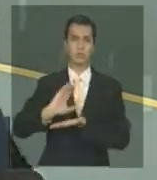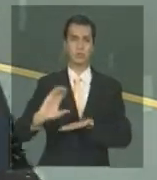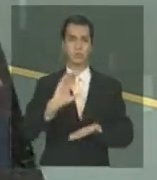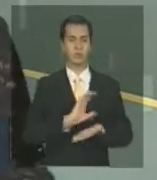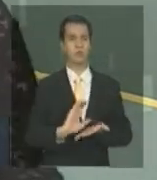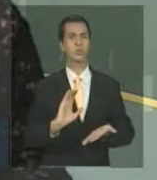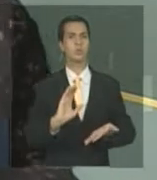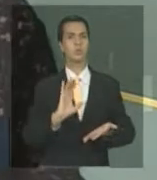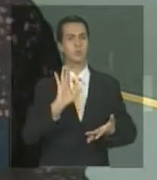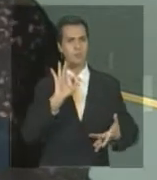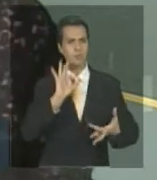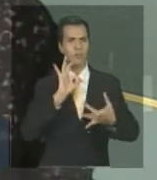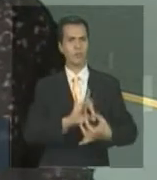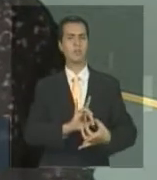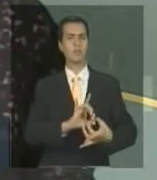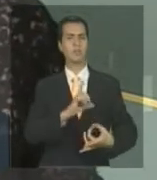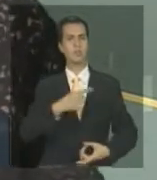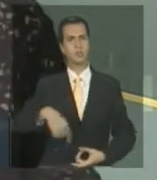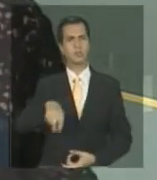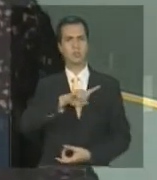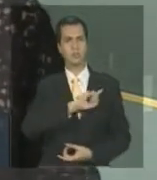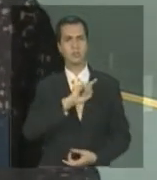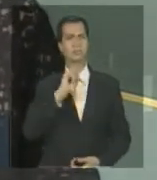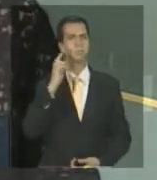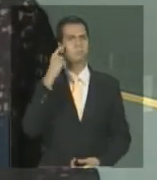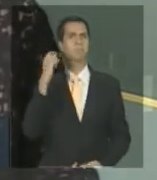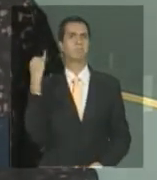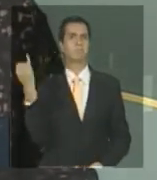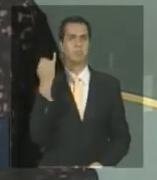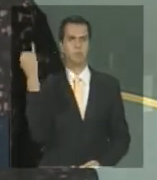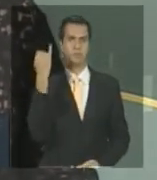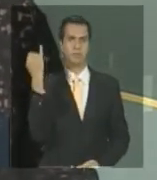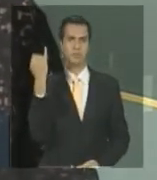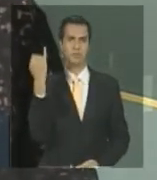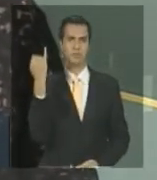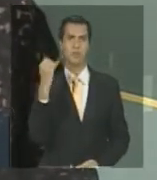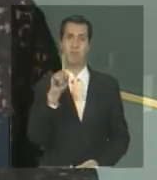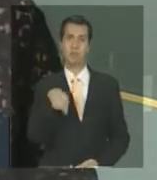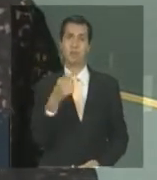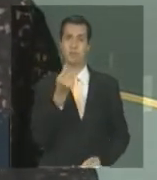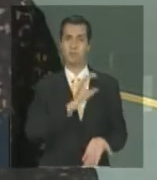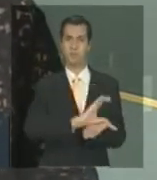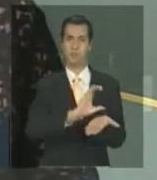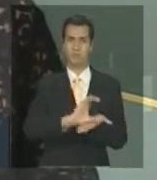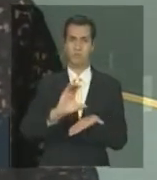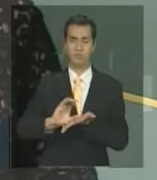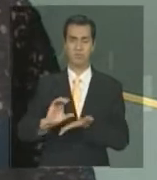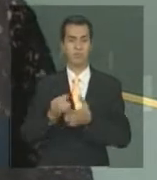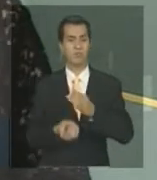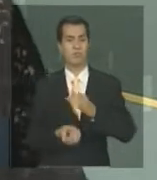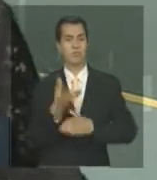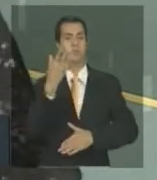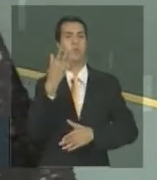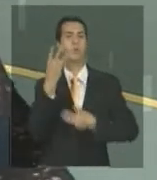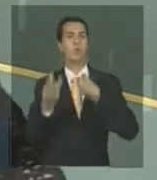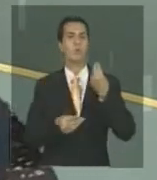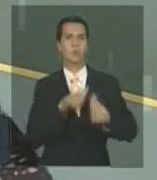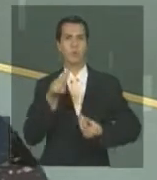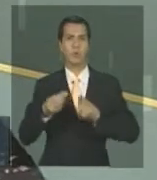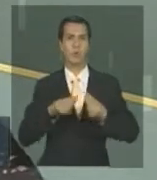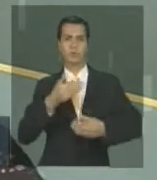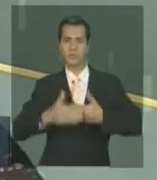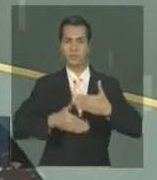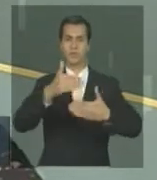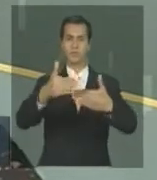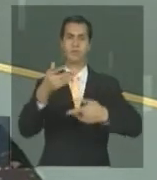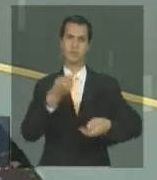a importância para nós do investimento na criação de condições de crescimento